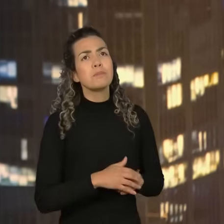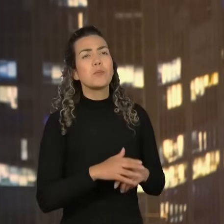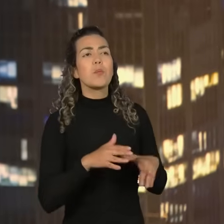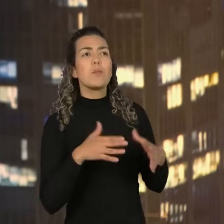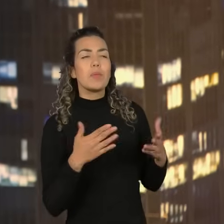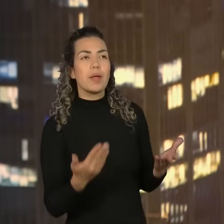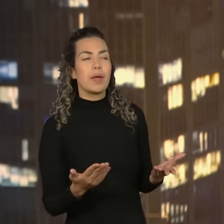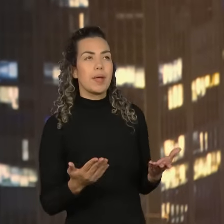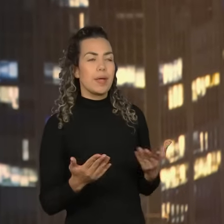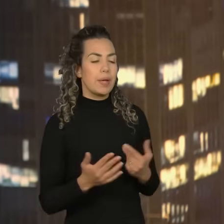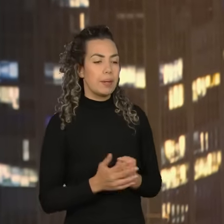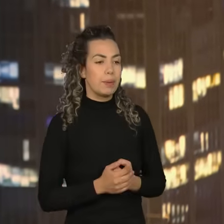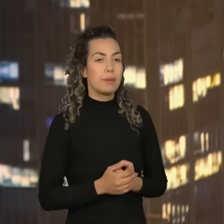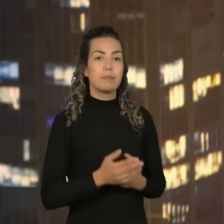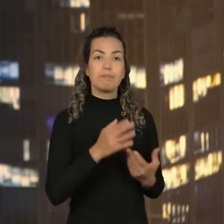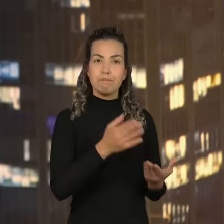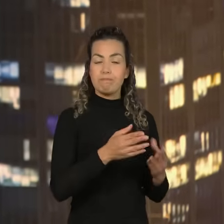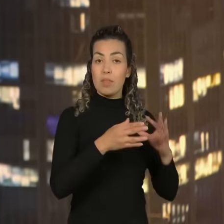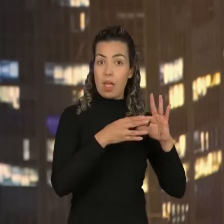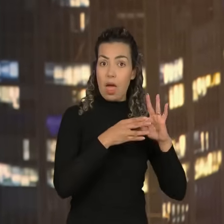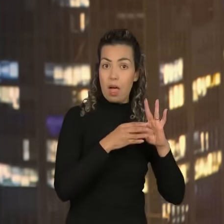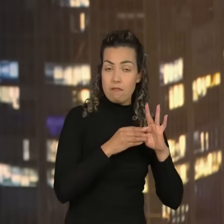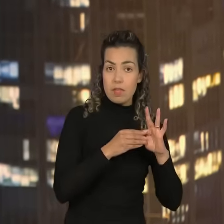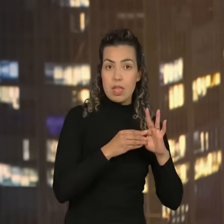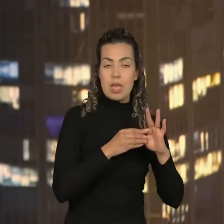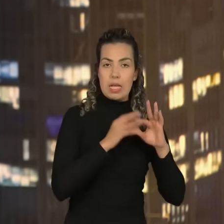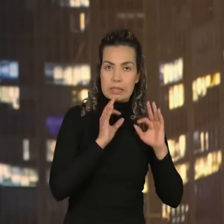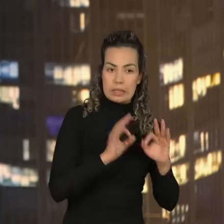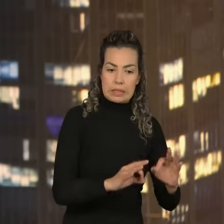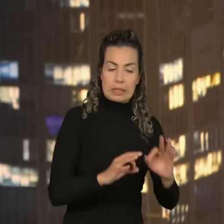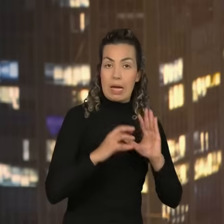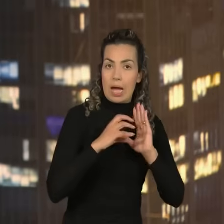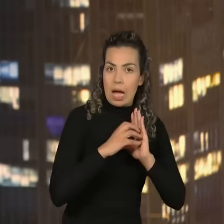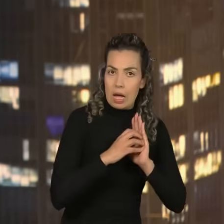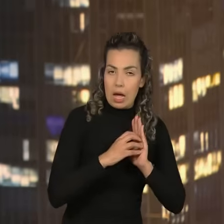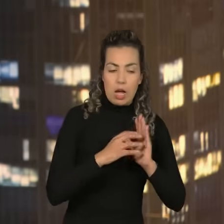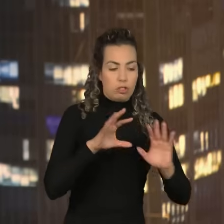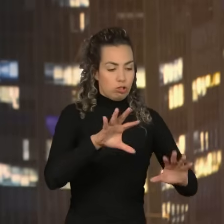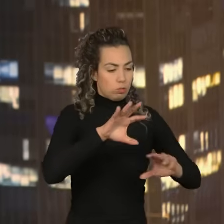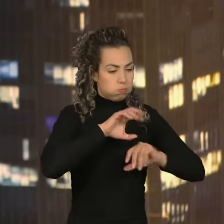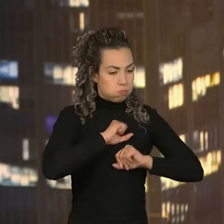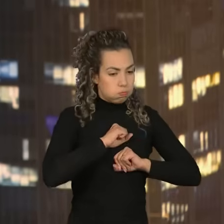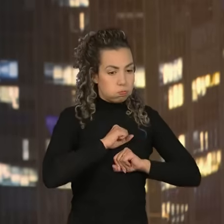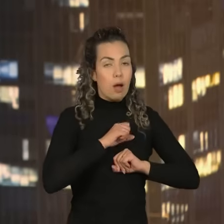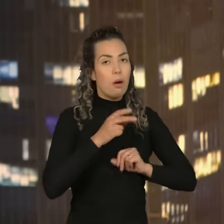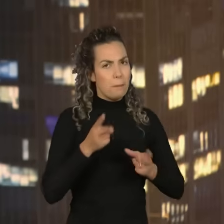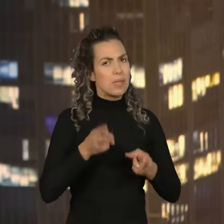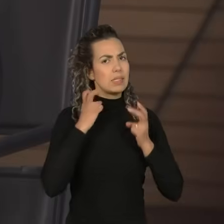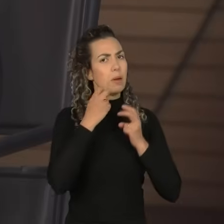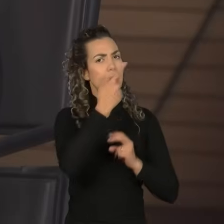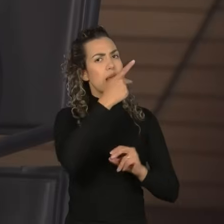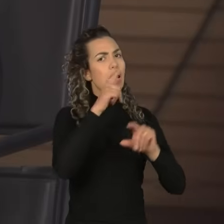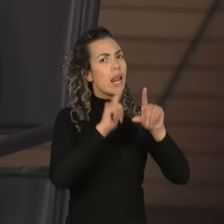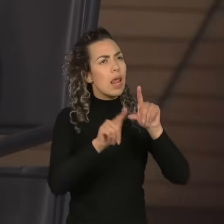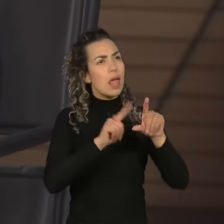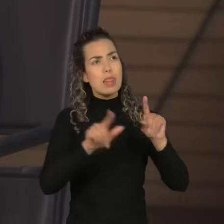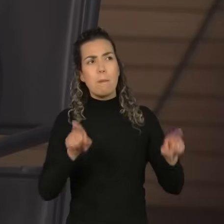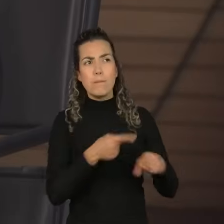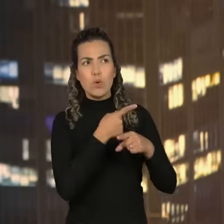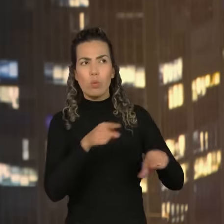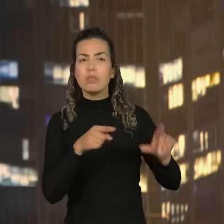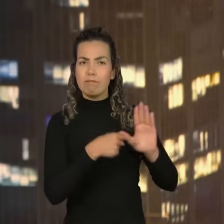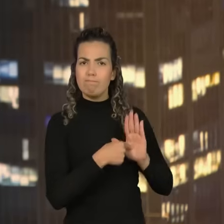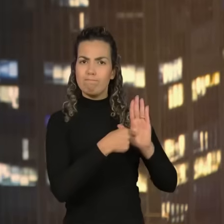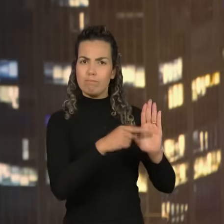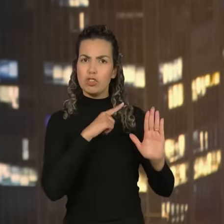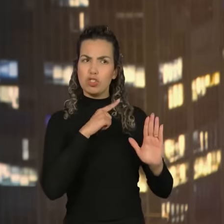ele... o HIV aparece, a AIDS aparece na vida dele, e isso se reflete nas letras, né? Você acha que ele ficou